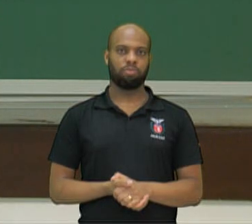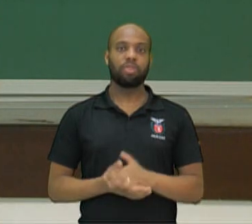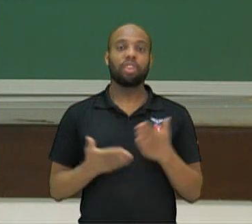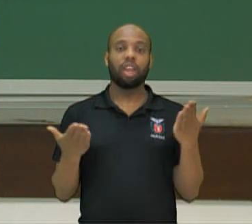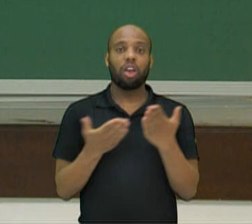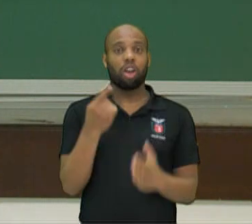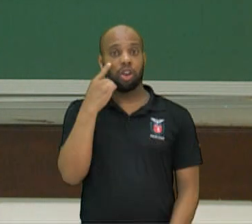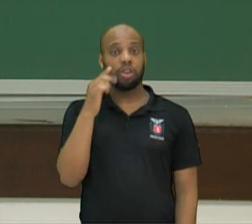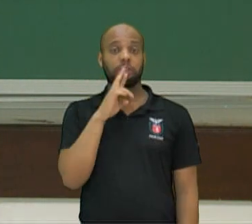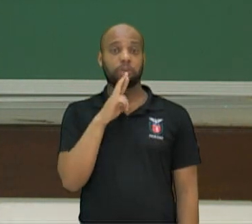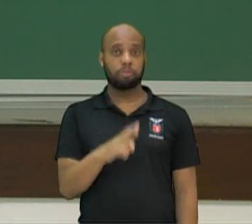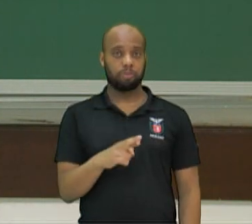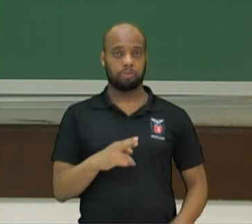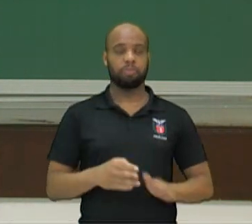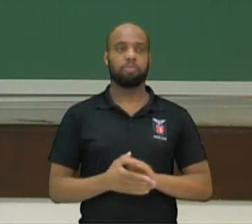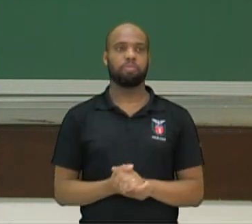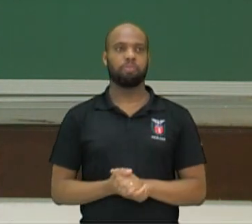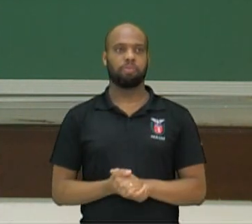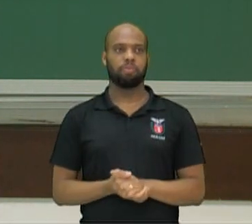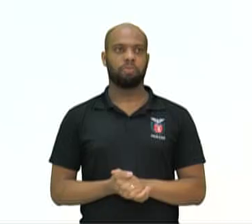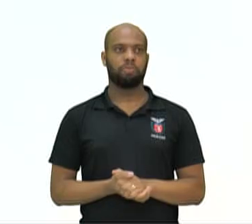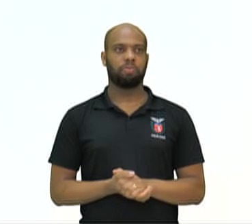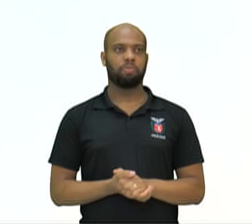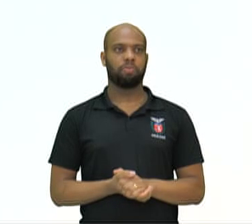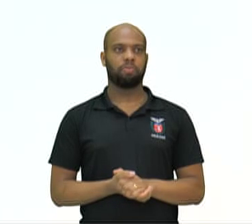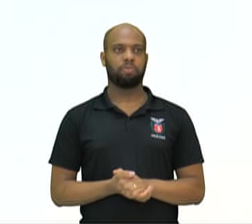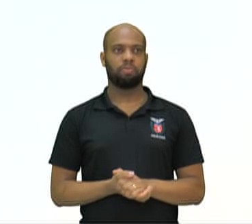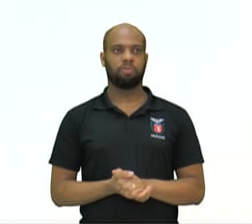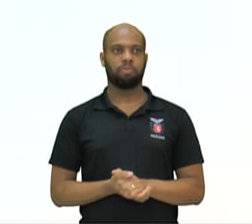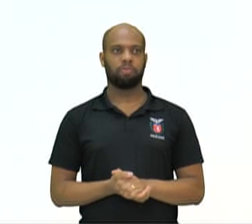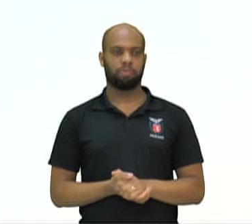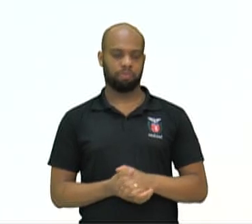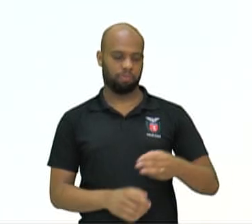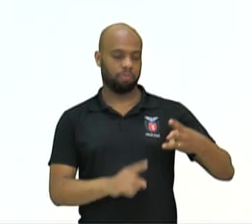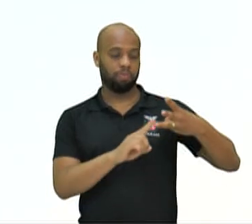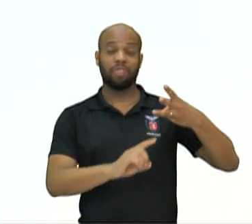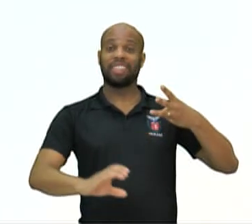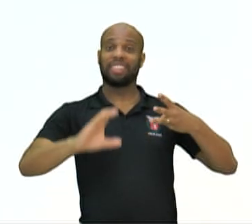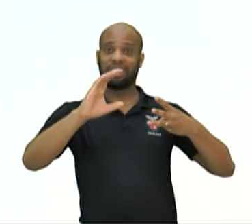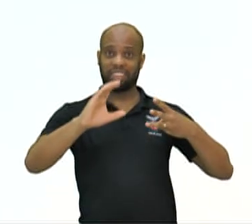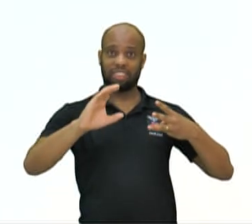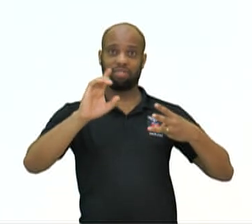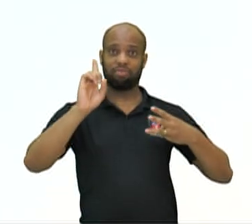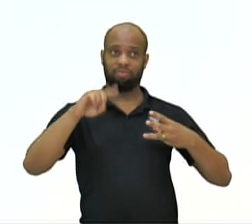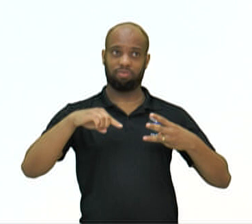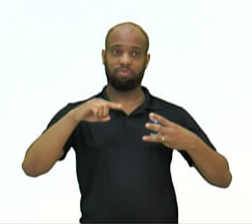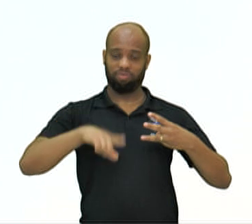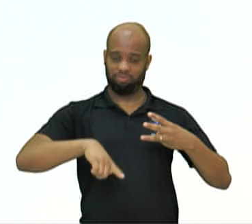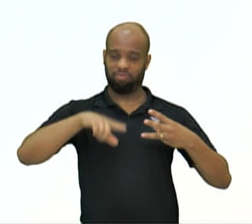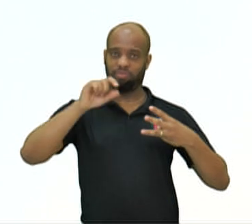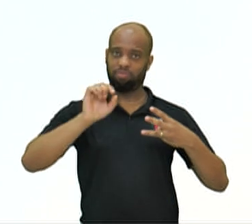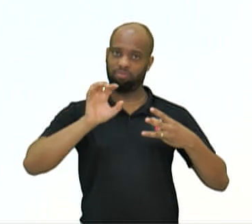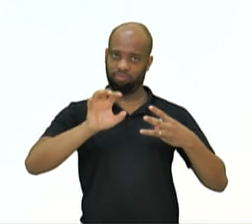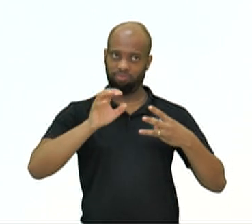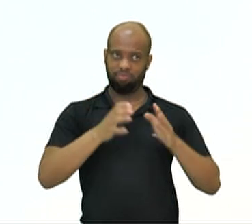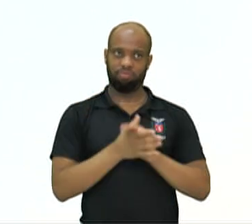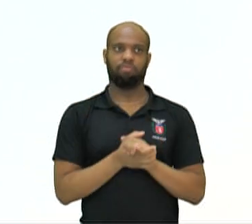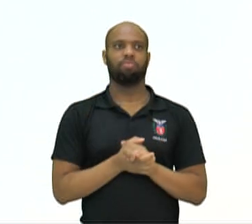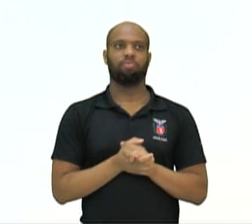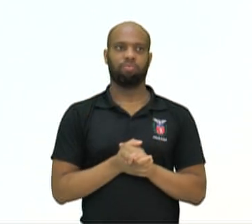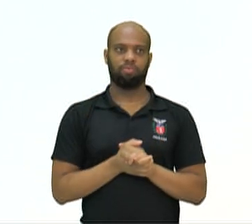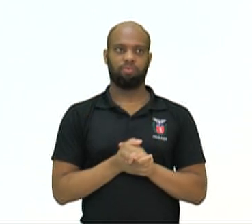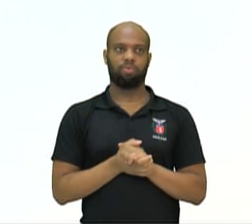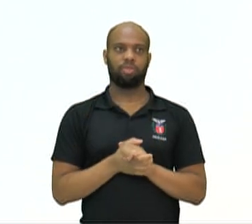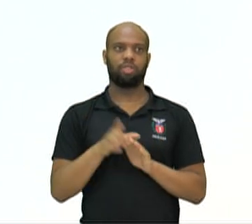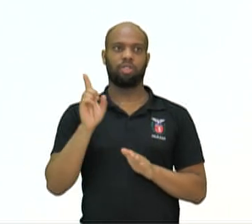Vamos à resposta? Então, nós temos a letra C, marcamos letra